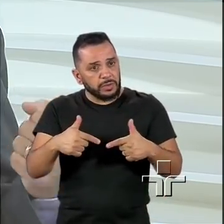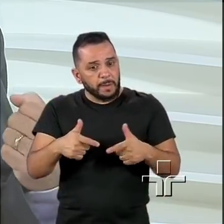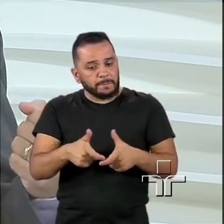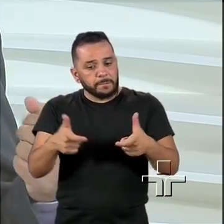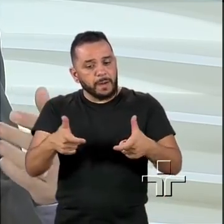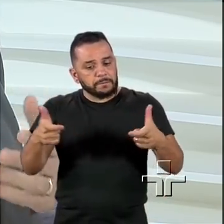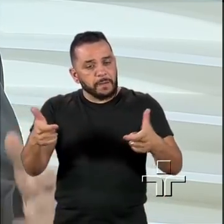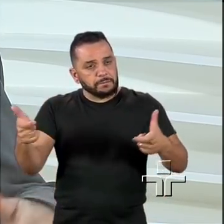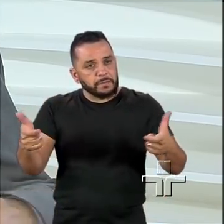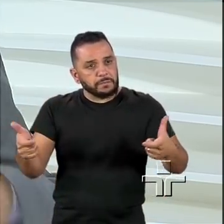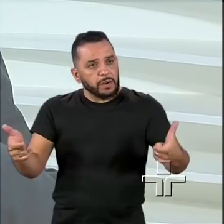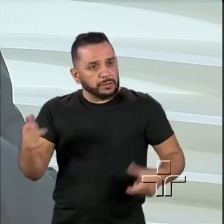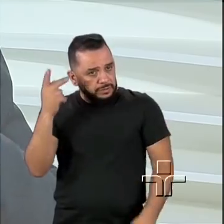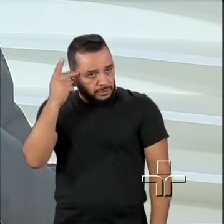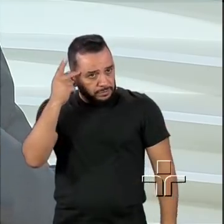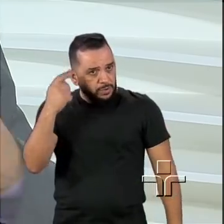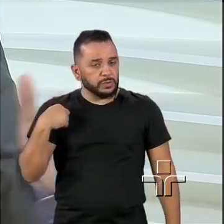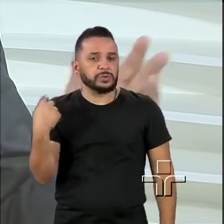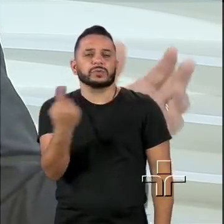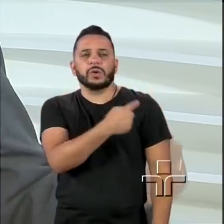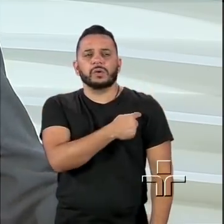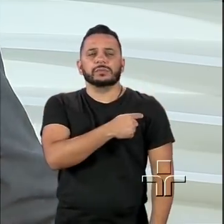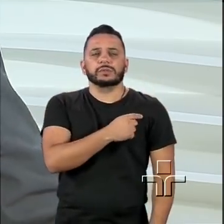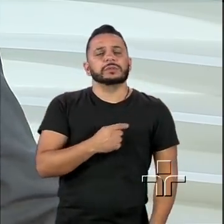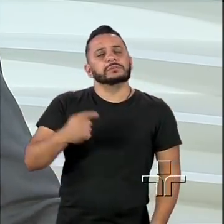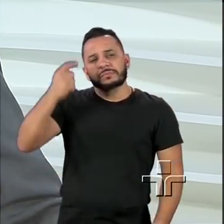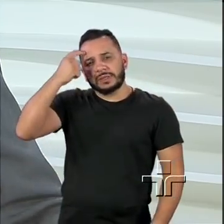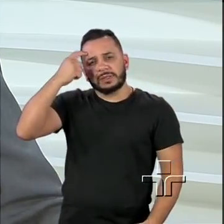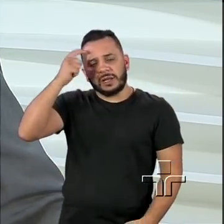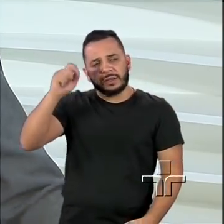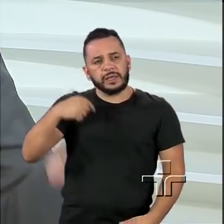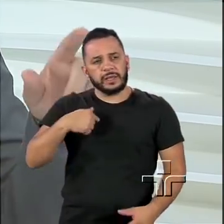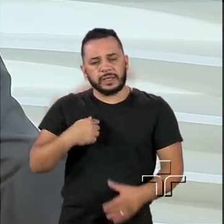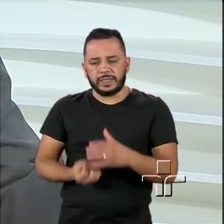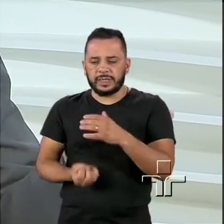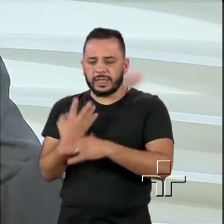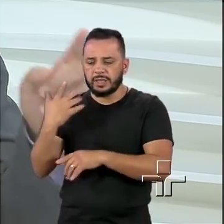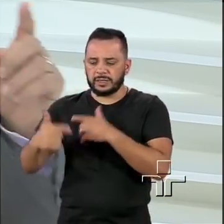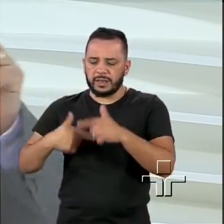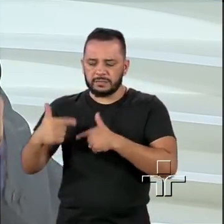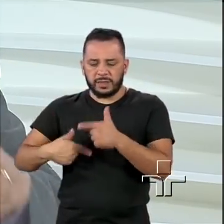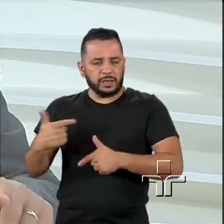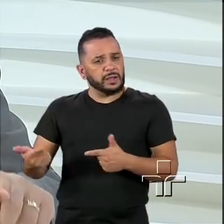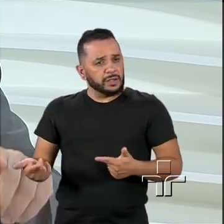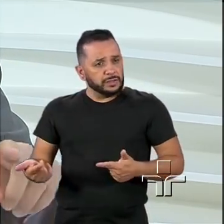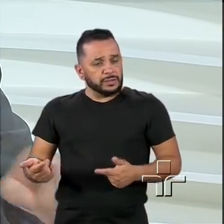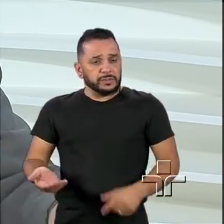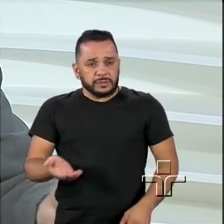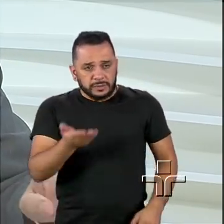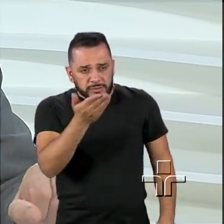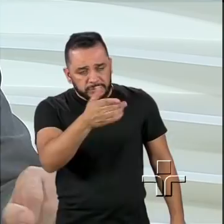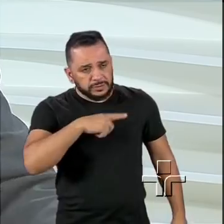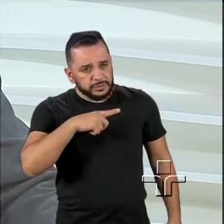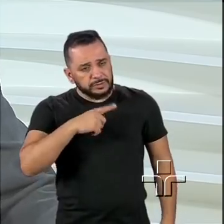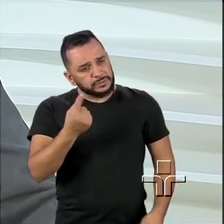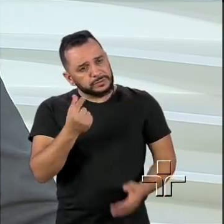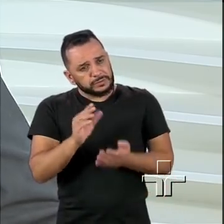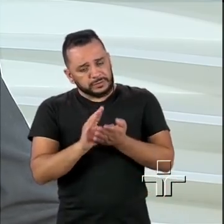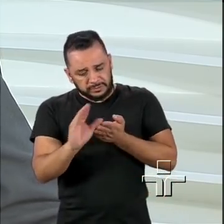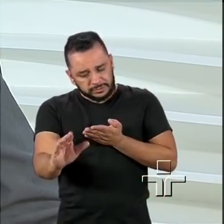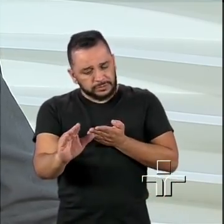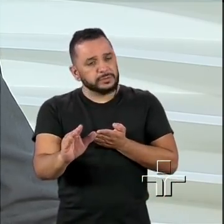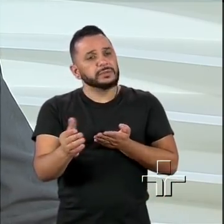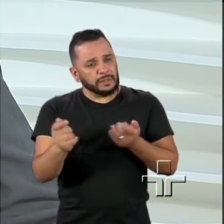capacidade de pensar geração de milhares de empregos aqui, a partir de você ter um financiamento onde você